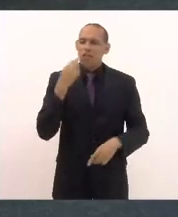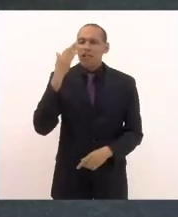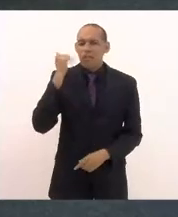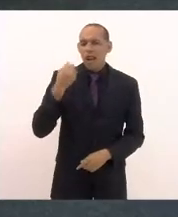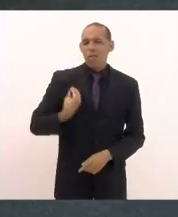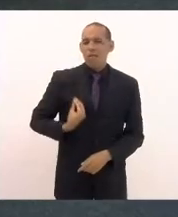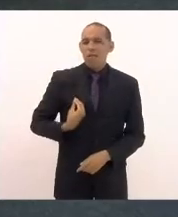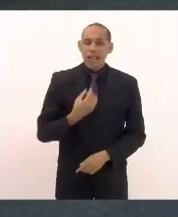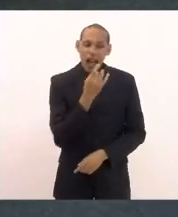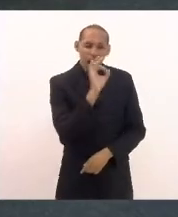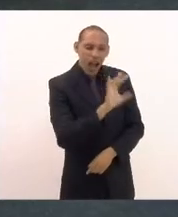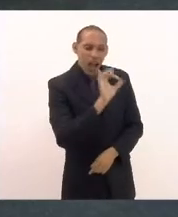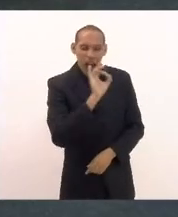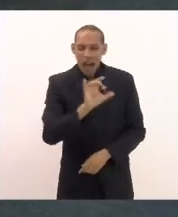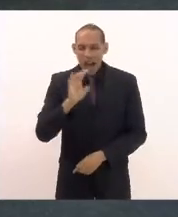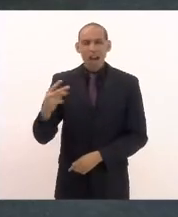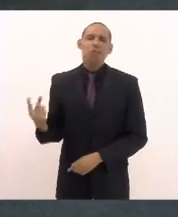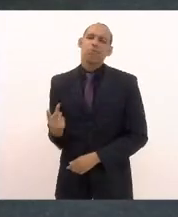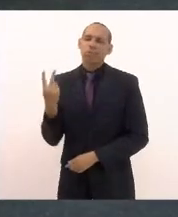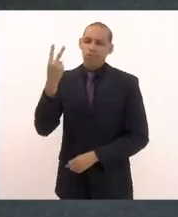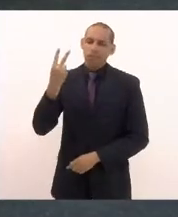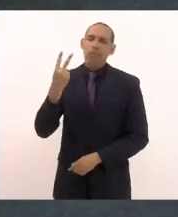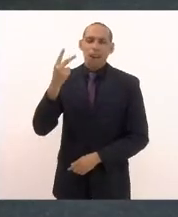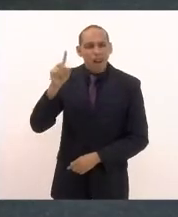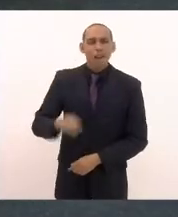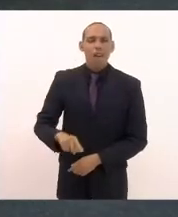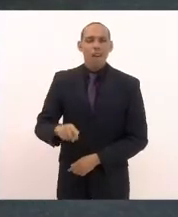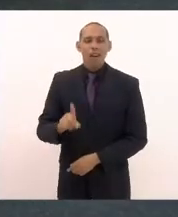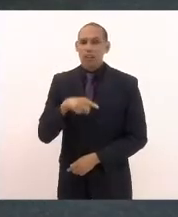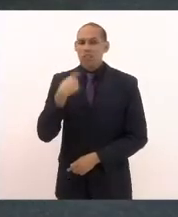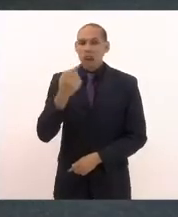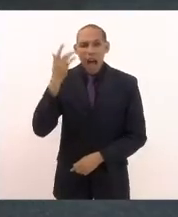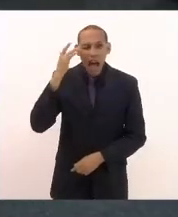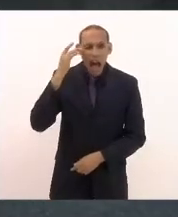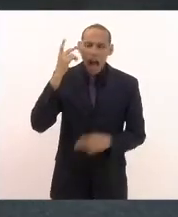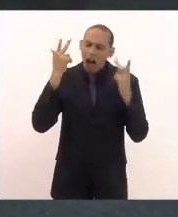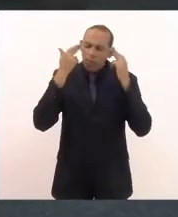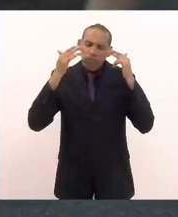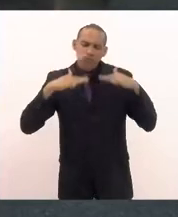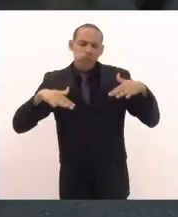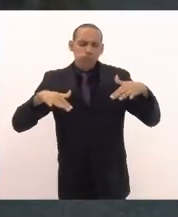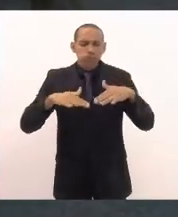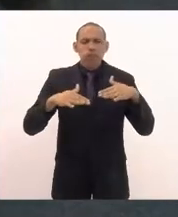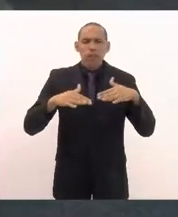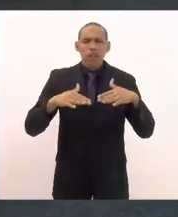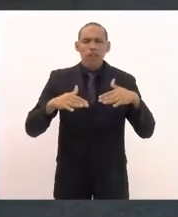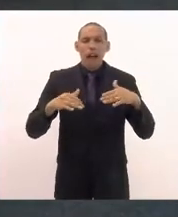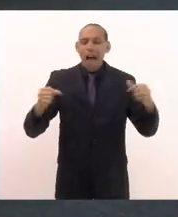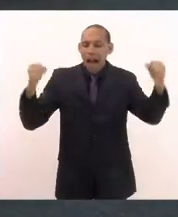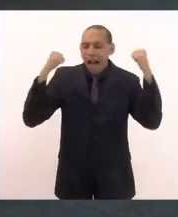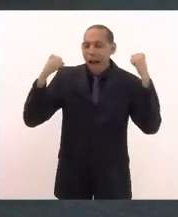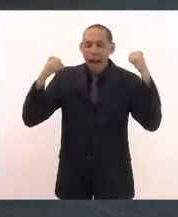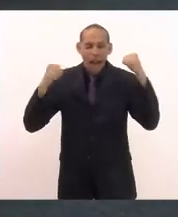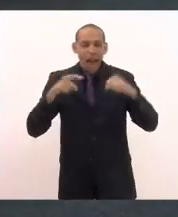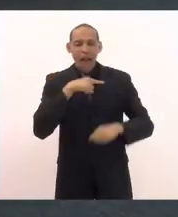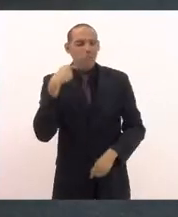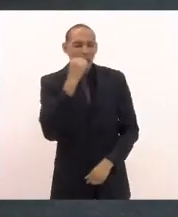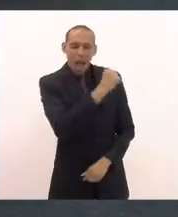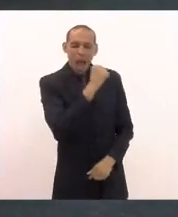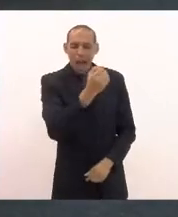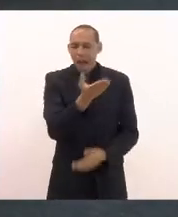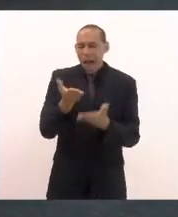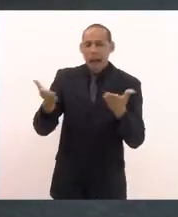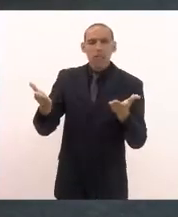é valiosa, que não podemos, senhora presidenta, achar natural que alguém comemore a morte de quem quer